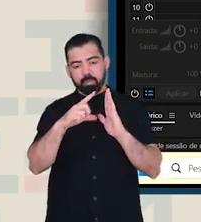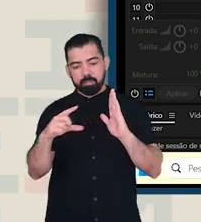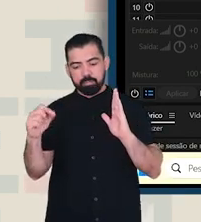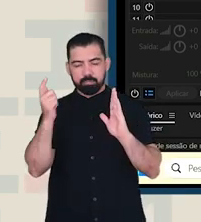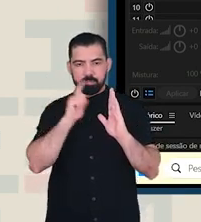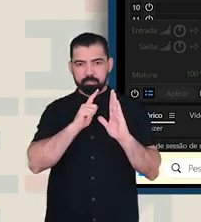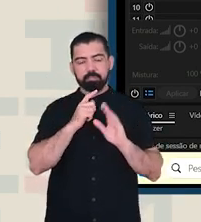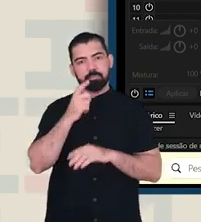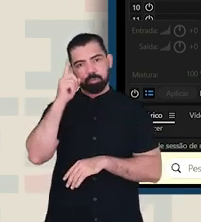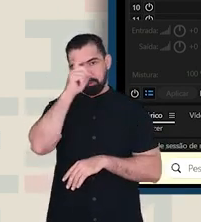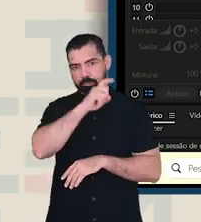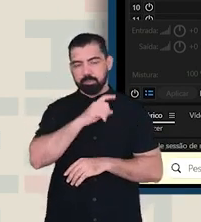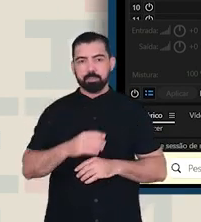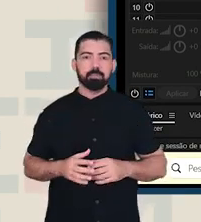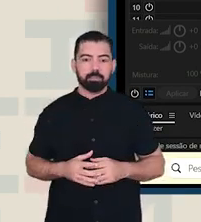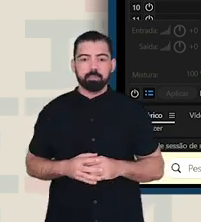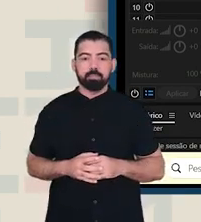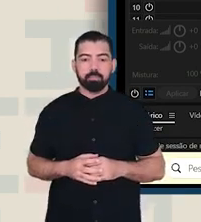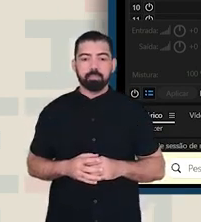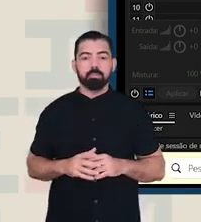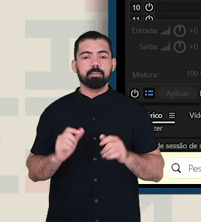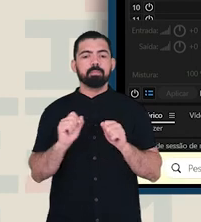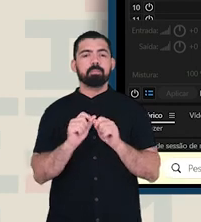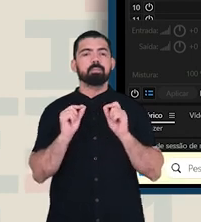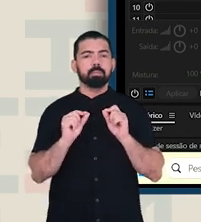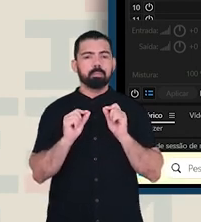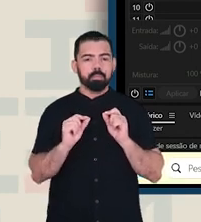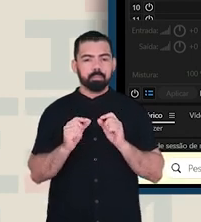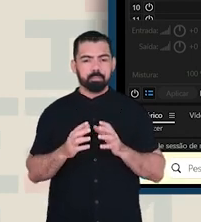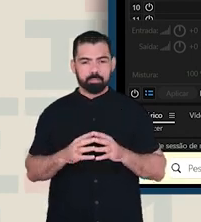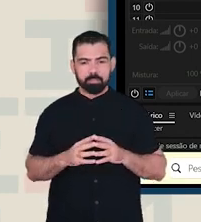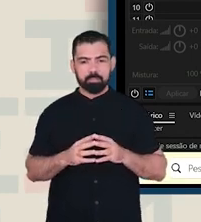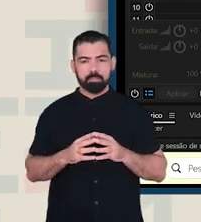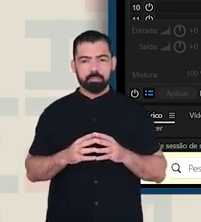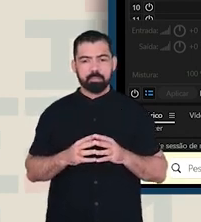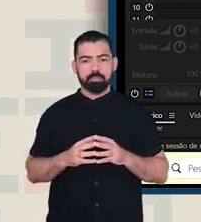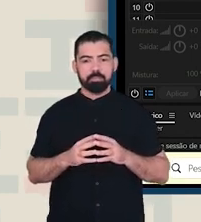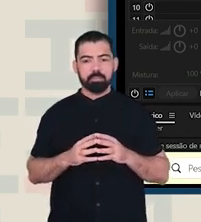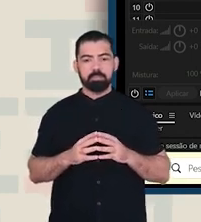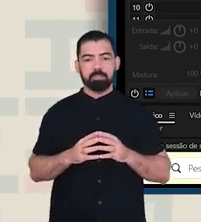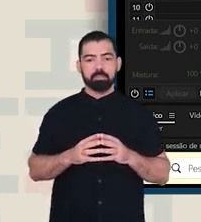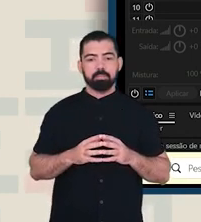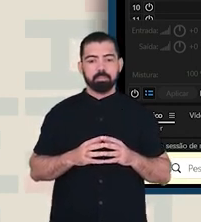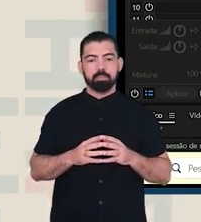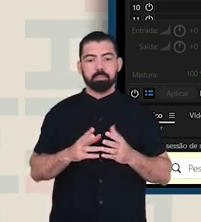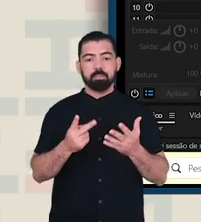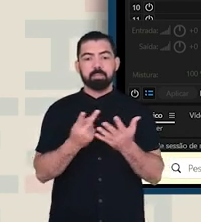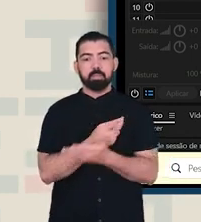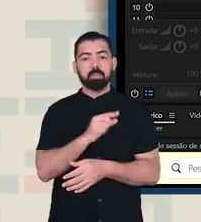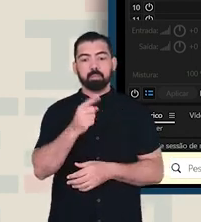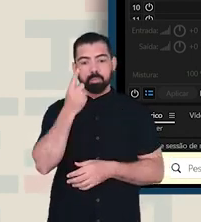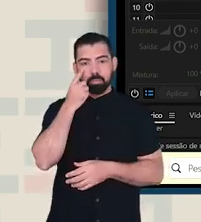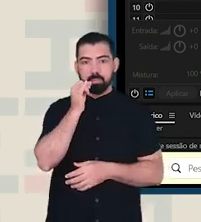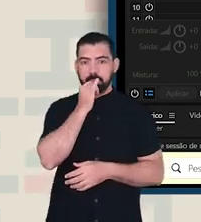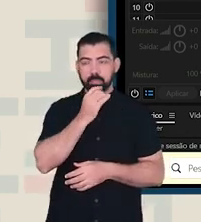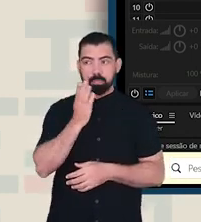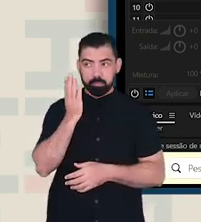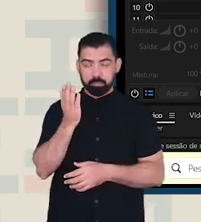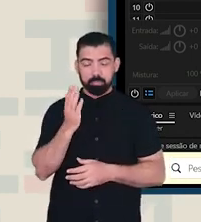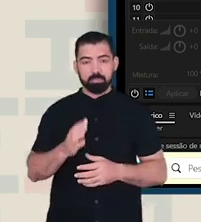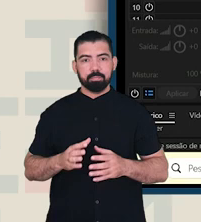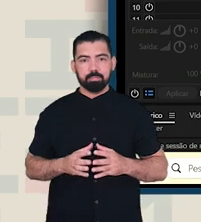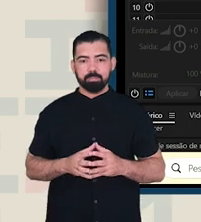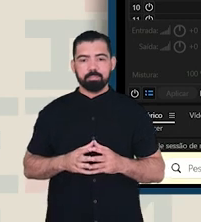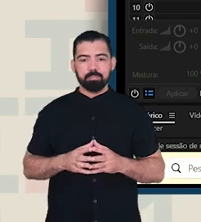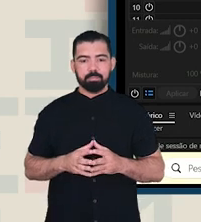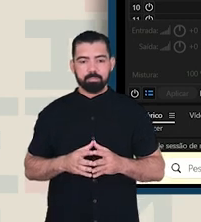Então, isso a gente vai se dando conta enquanto vai fazendo. que acontece aqui, por exemplo?